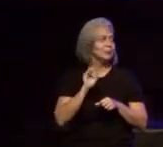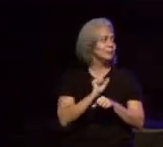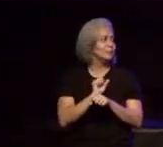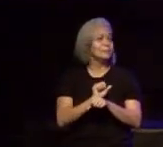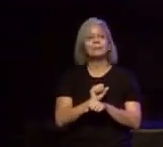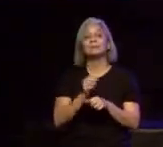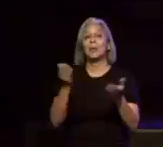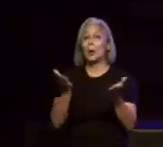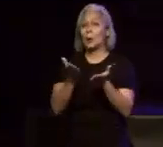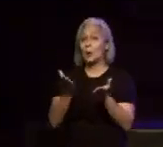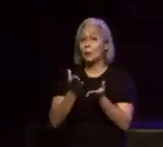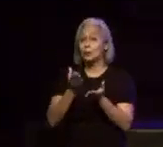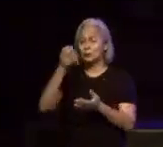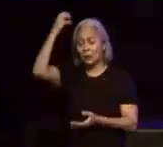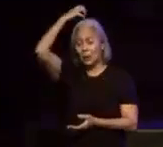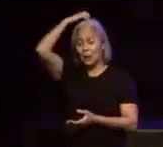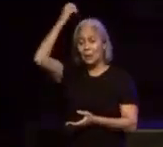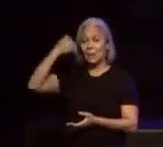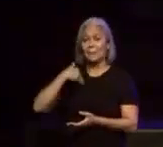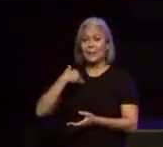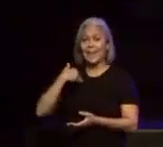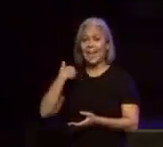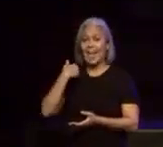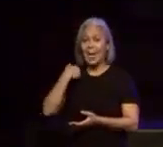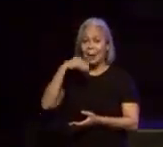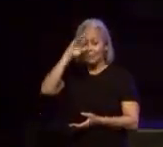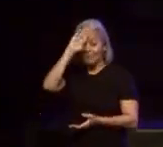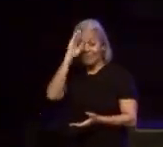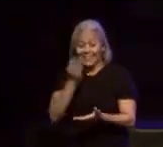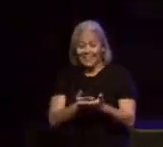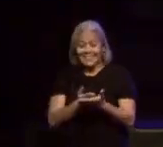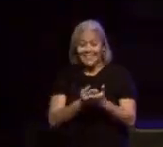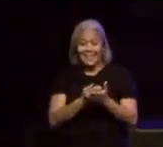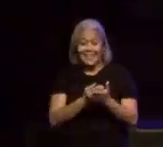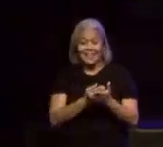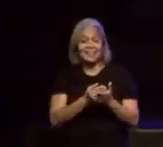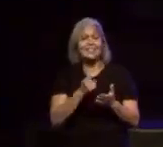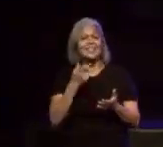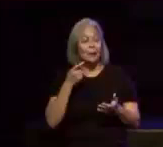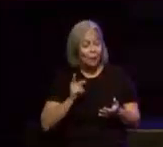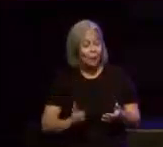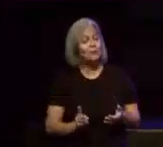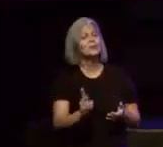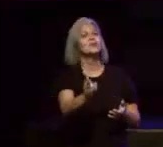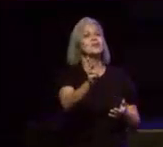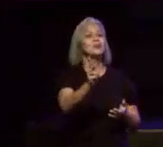Mas hoje a culpa é toda minha, porque eu acreditei numa bateria que eu não deveria acreditar.